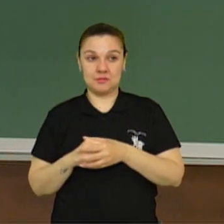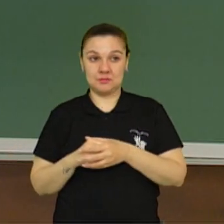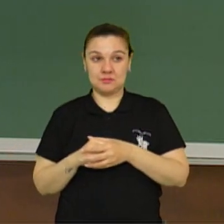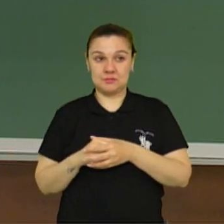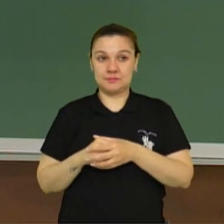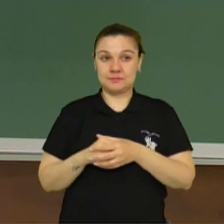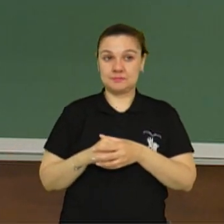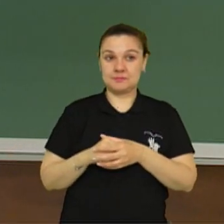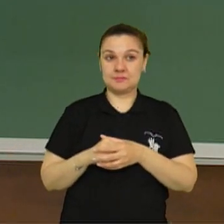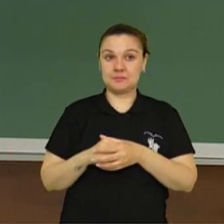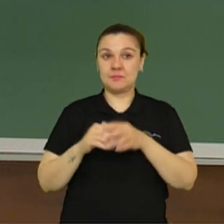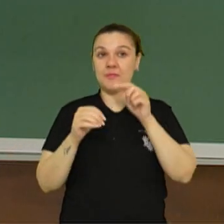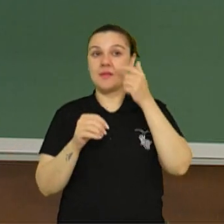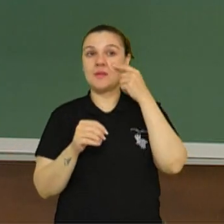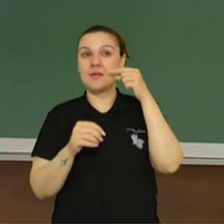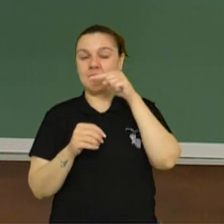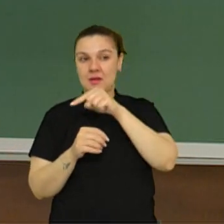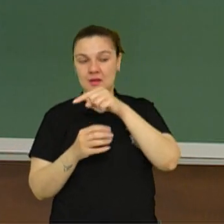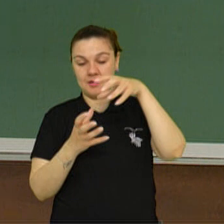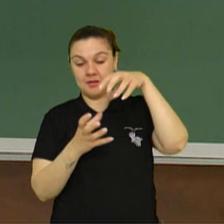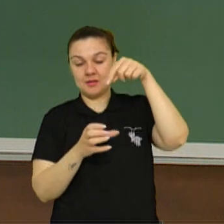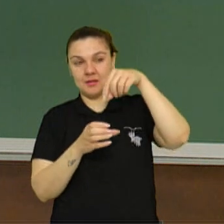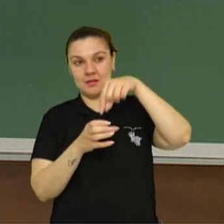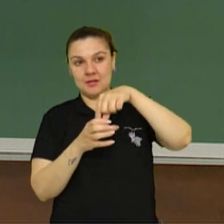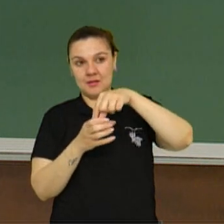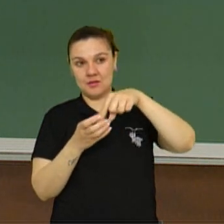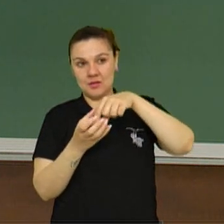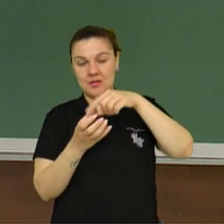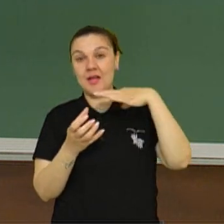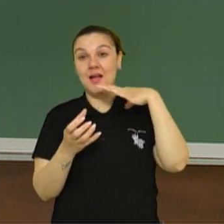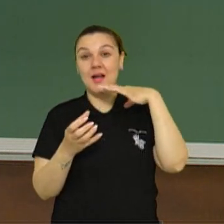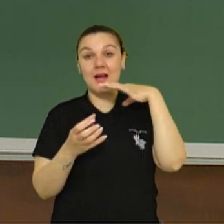que ela é fabricada, mas dentro dela é feita com o